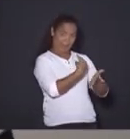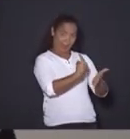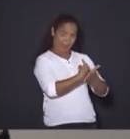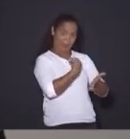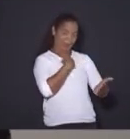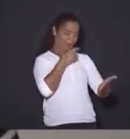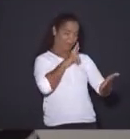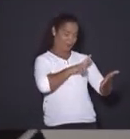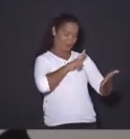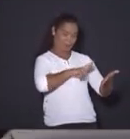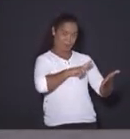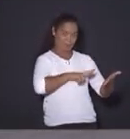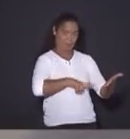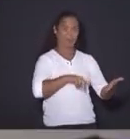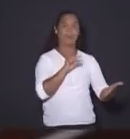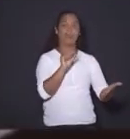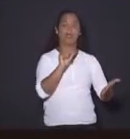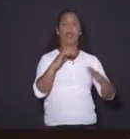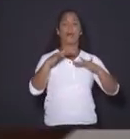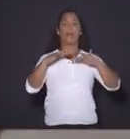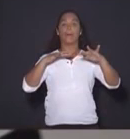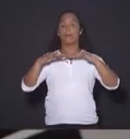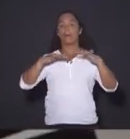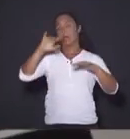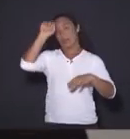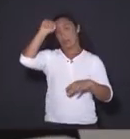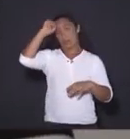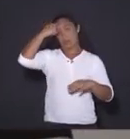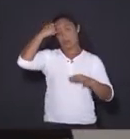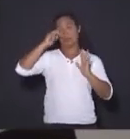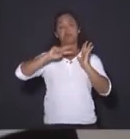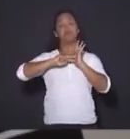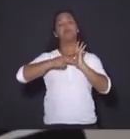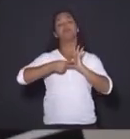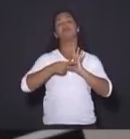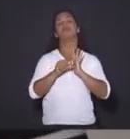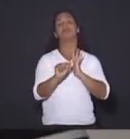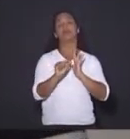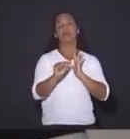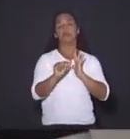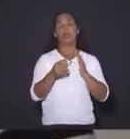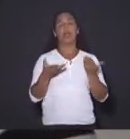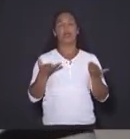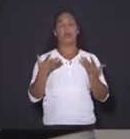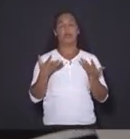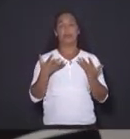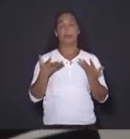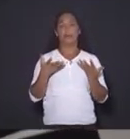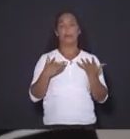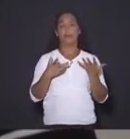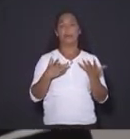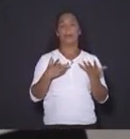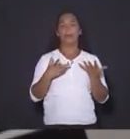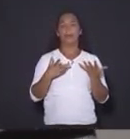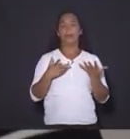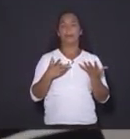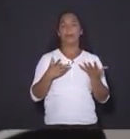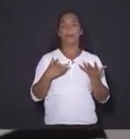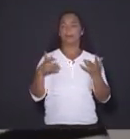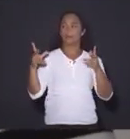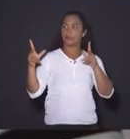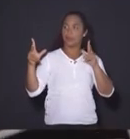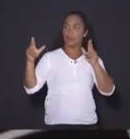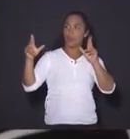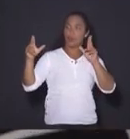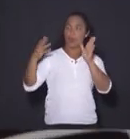é o que eu estou chamando então de movimento negro e aí eu quero citar numa um recorte do